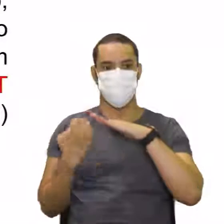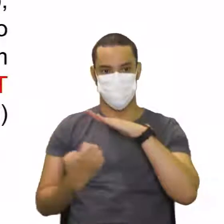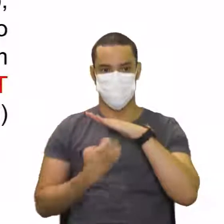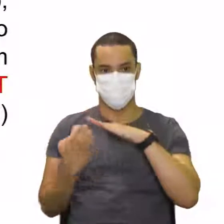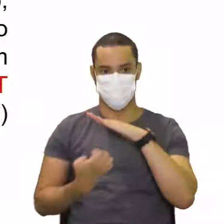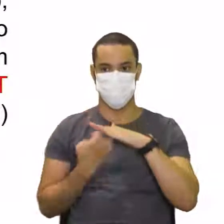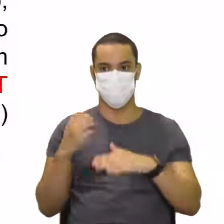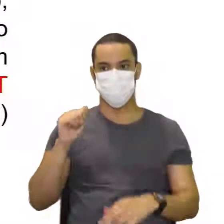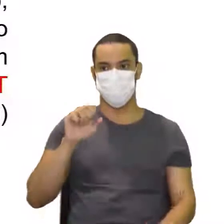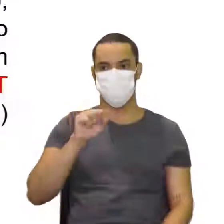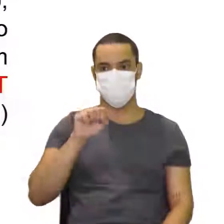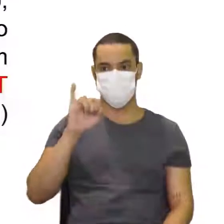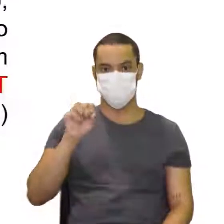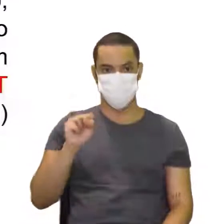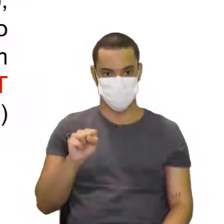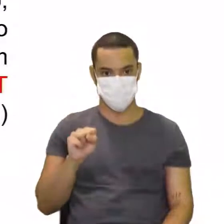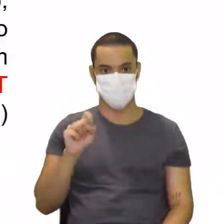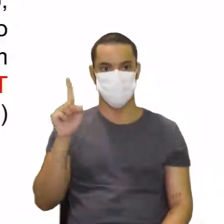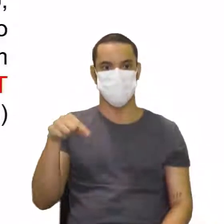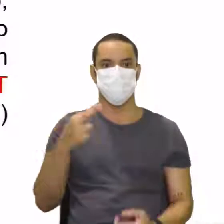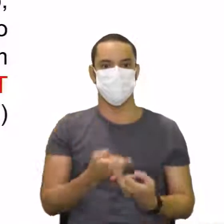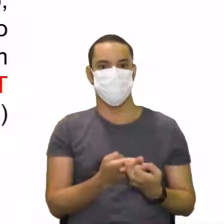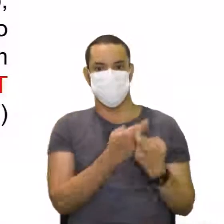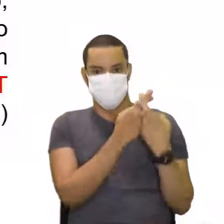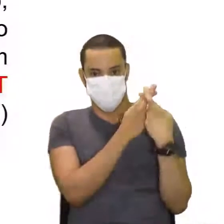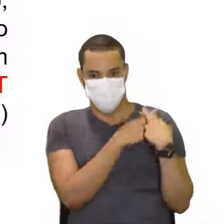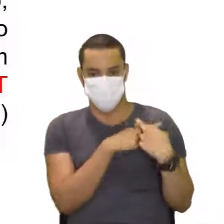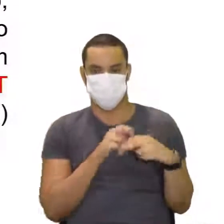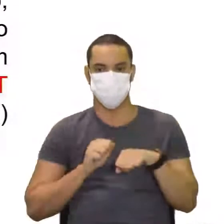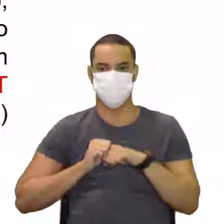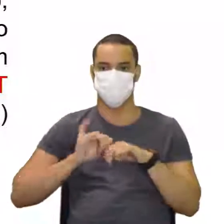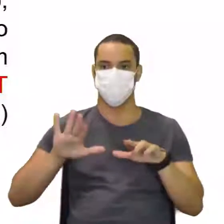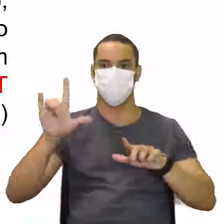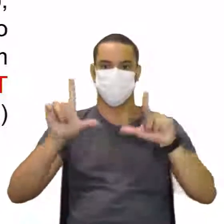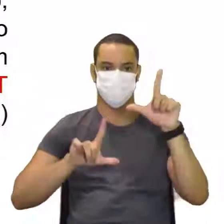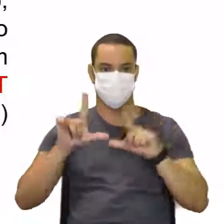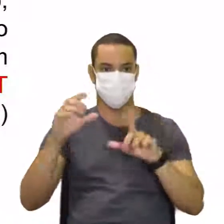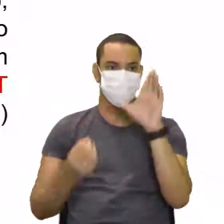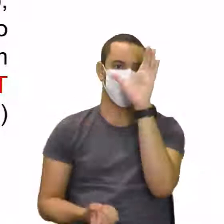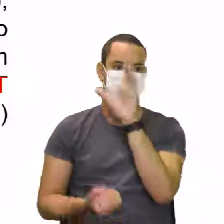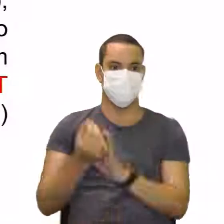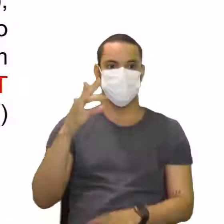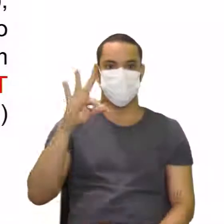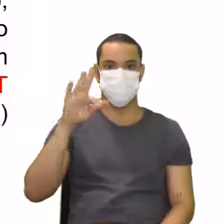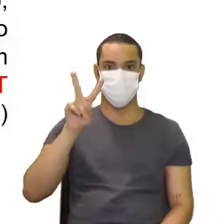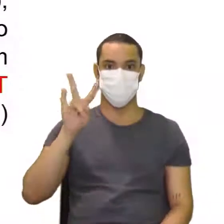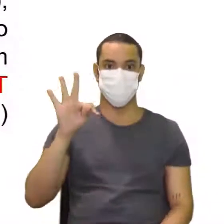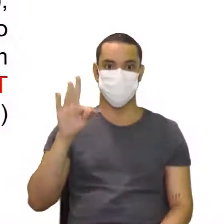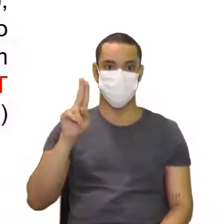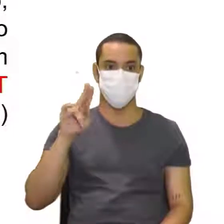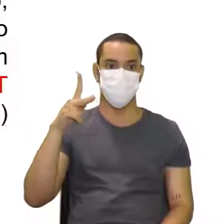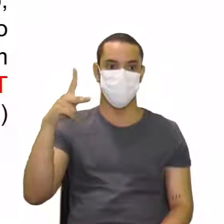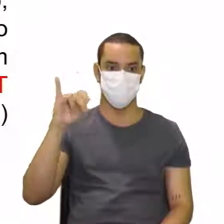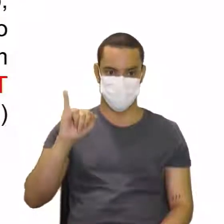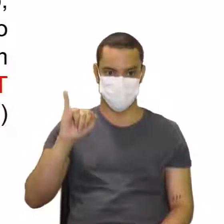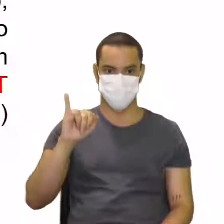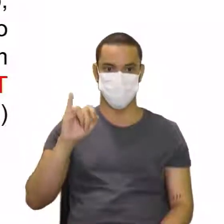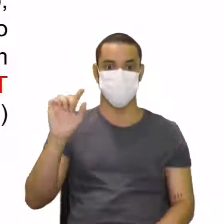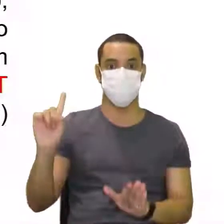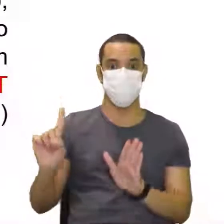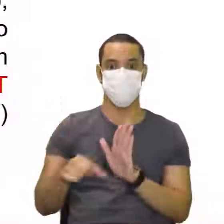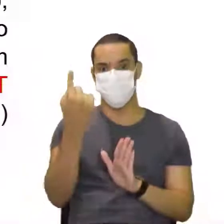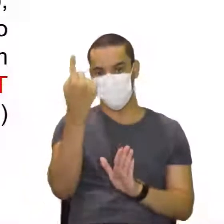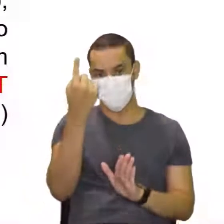ali, Assis, foi o responsável pela difusão da TV, criando a TV Tupi, a